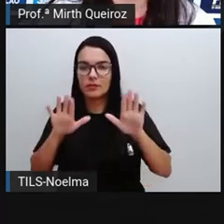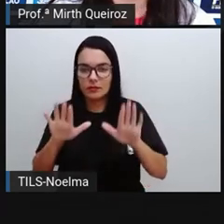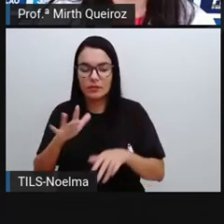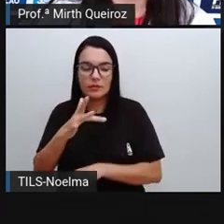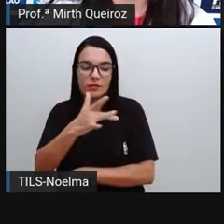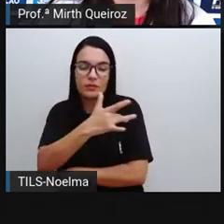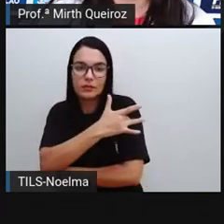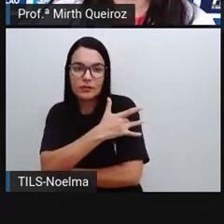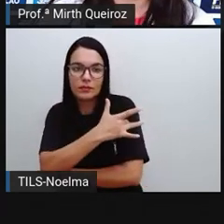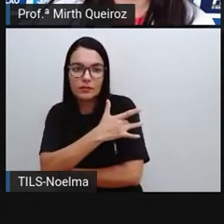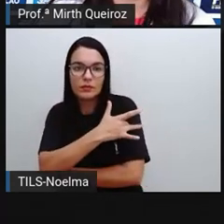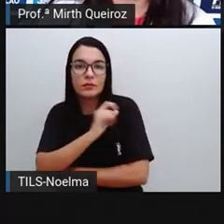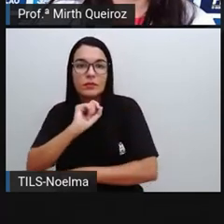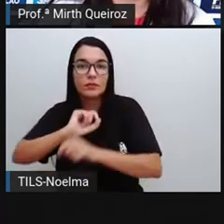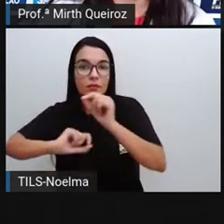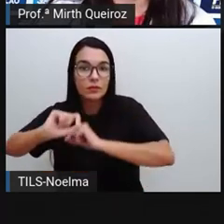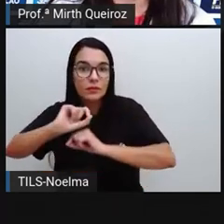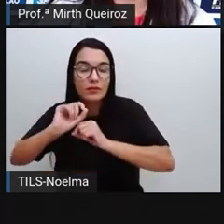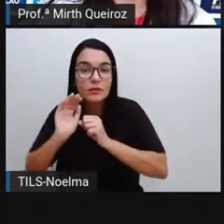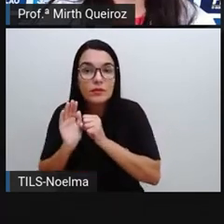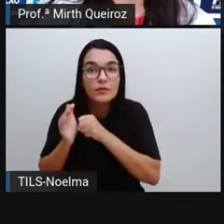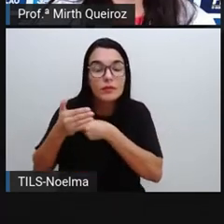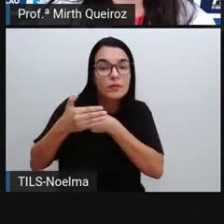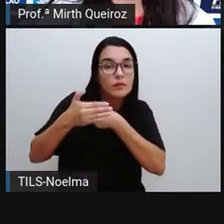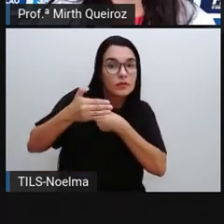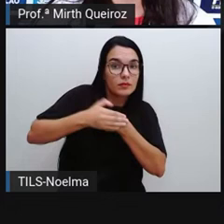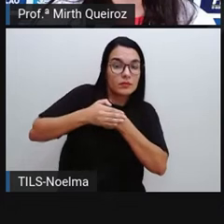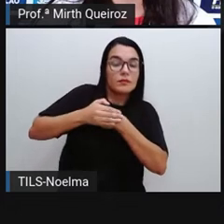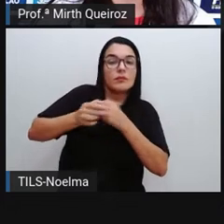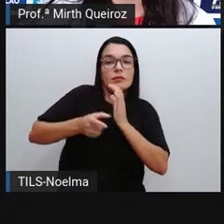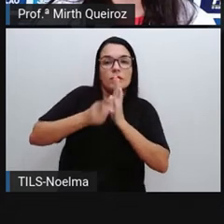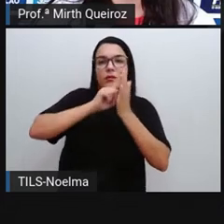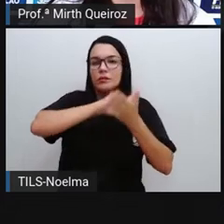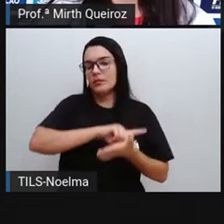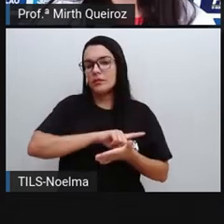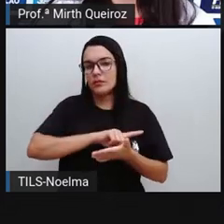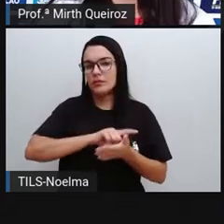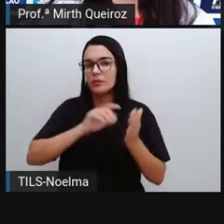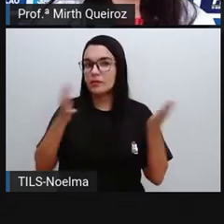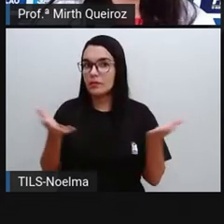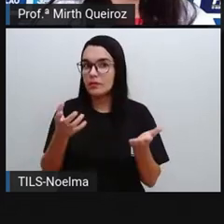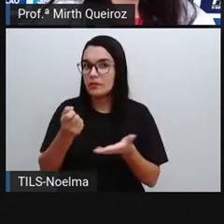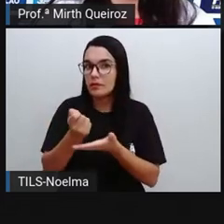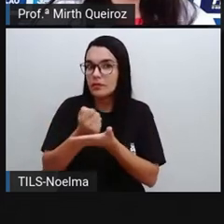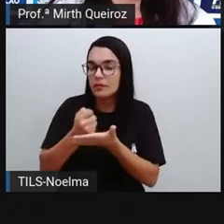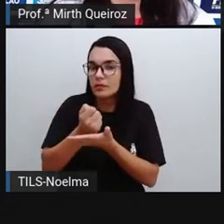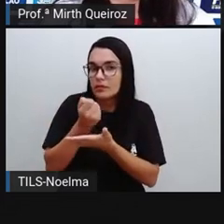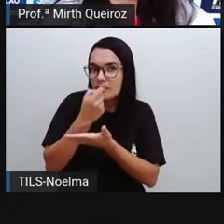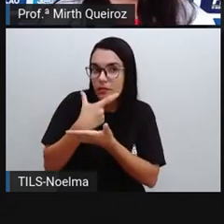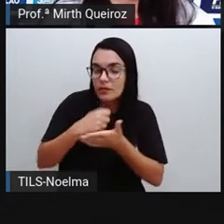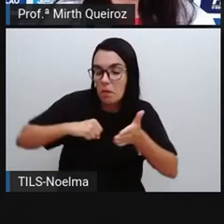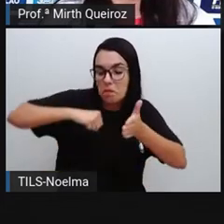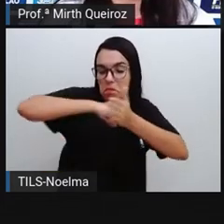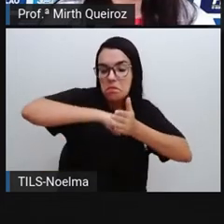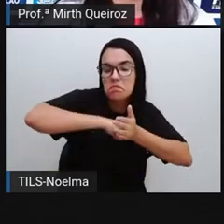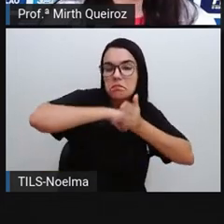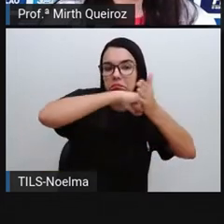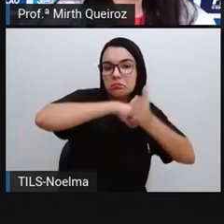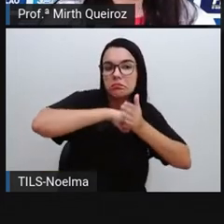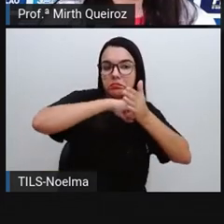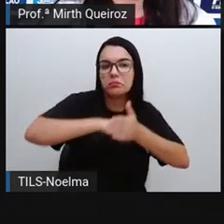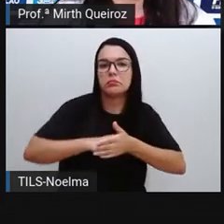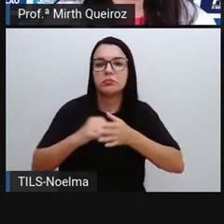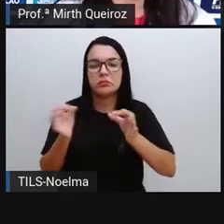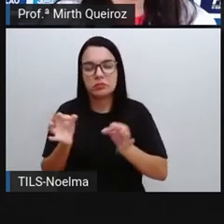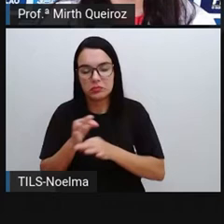ela serve para prevenção. O antibiótico, ele é utilizado para o combate da doença, quando você já está com